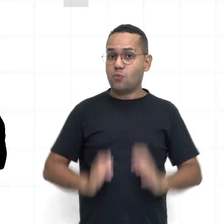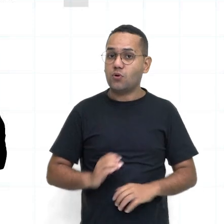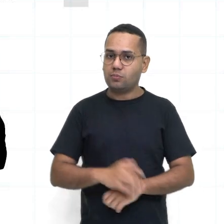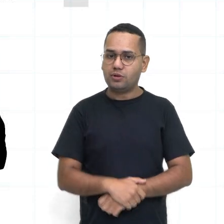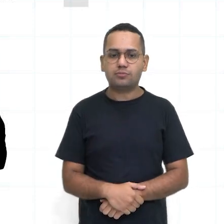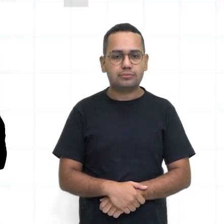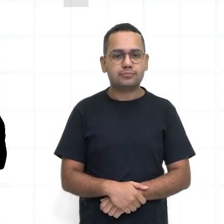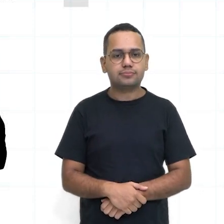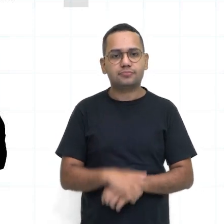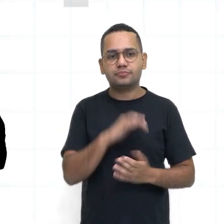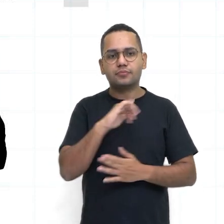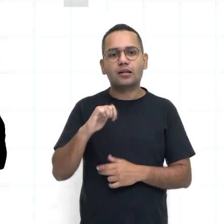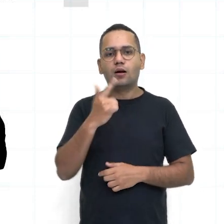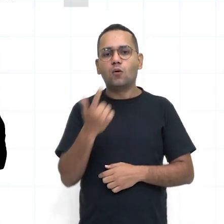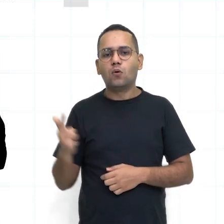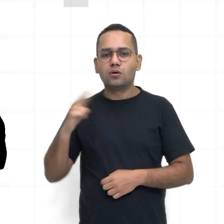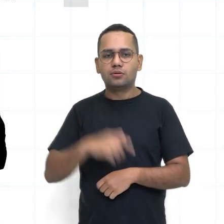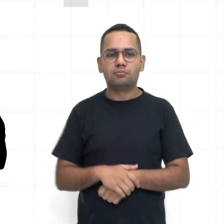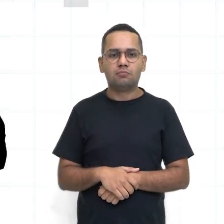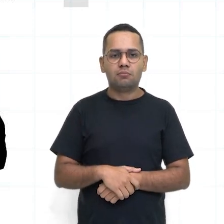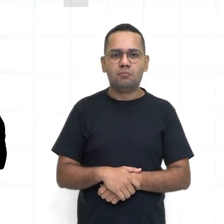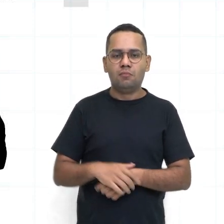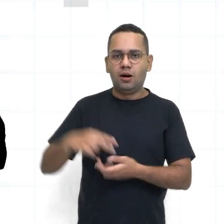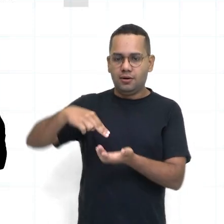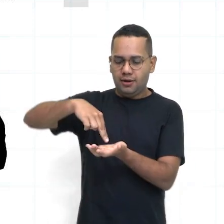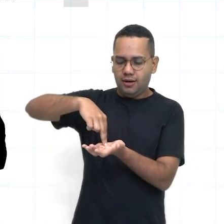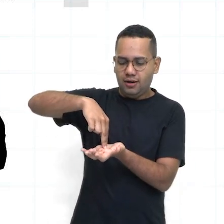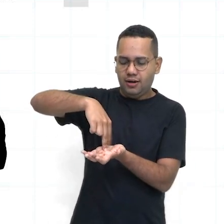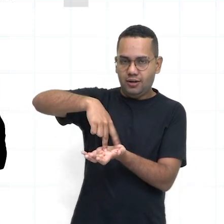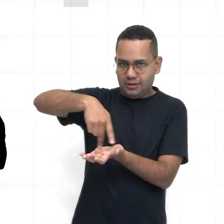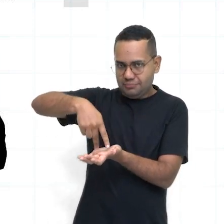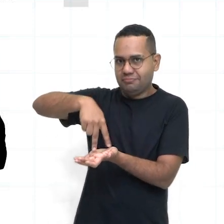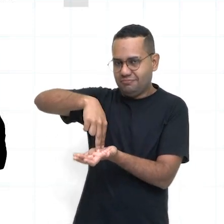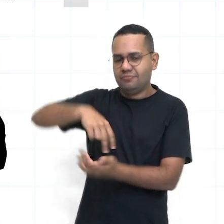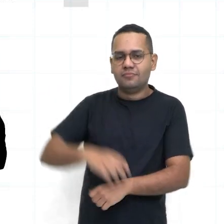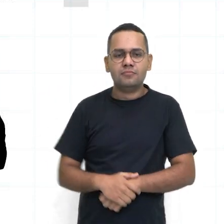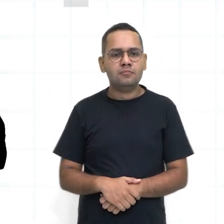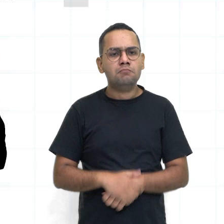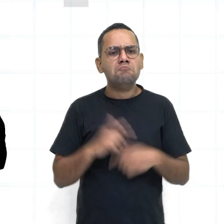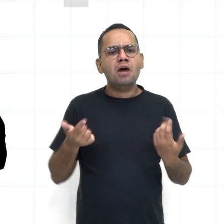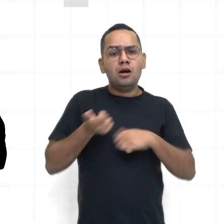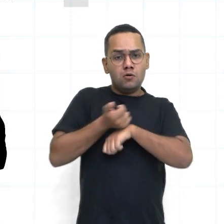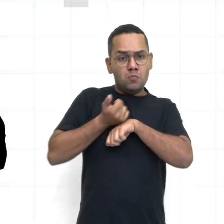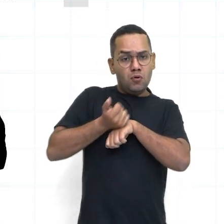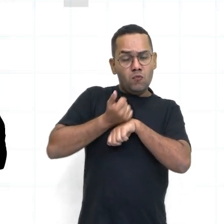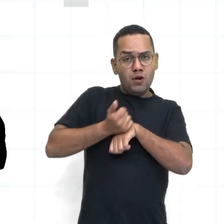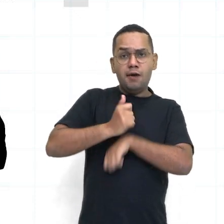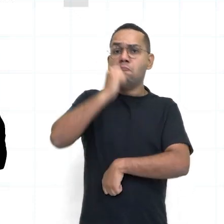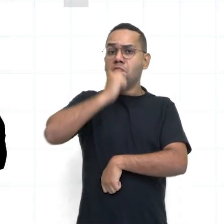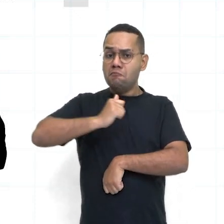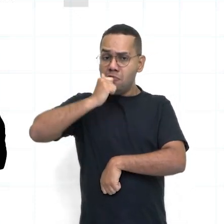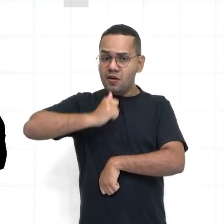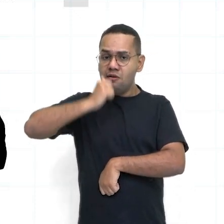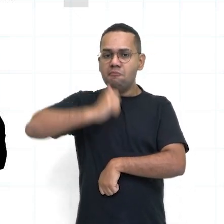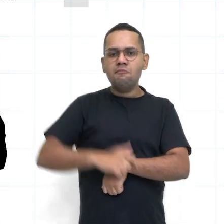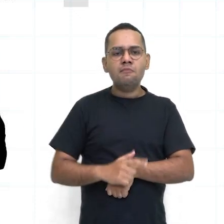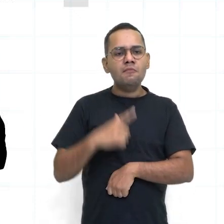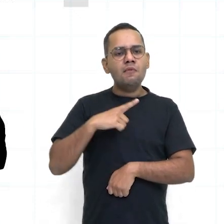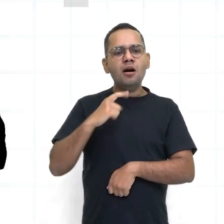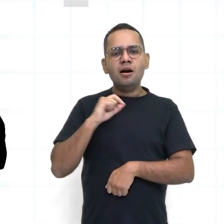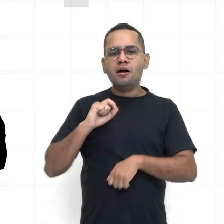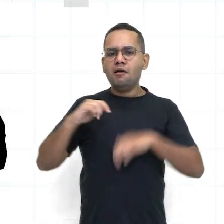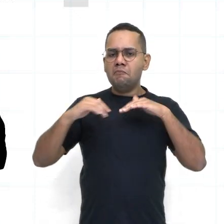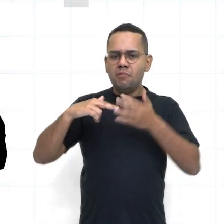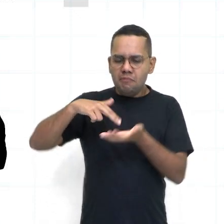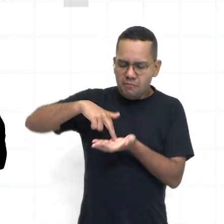dos pés. Então, o dançarino, né, especialmente as mulheres, muitas vezes executam o